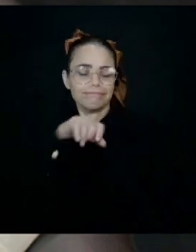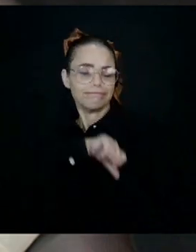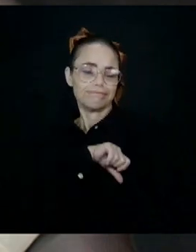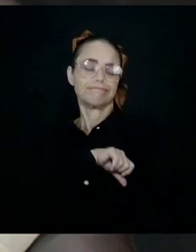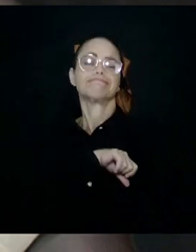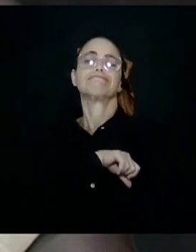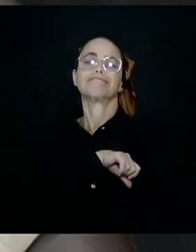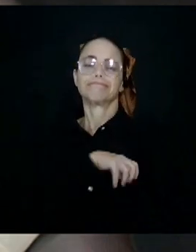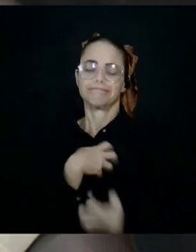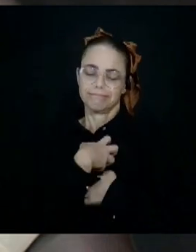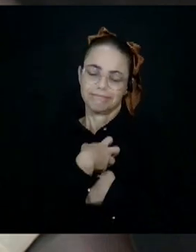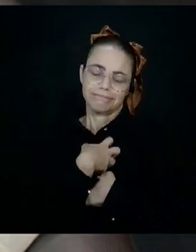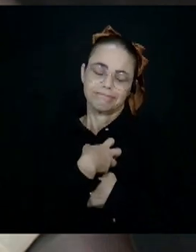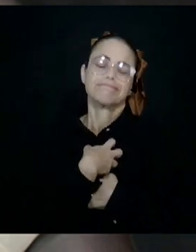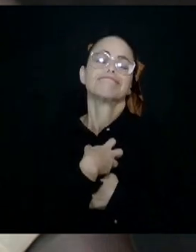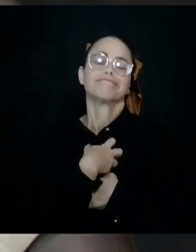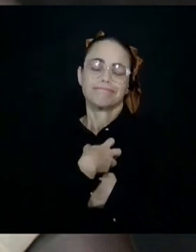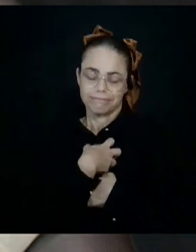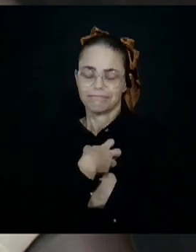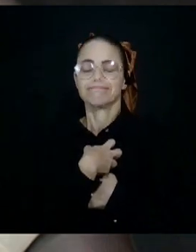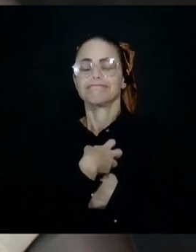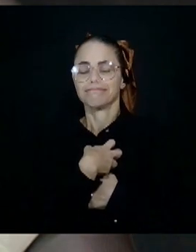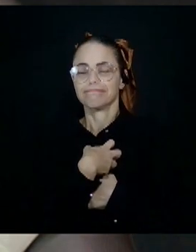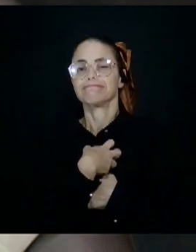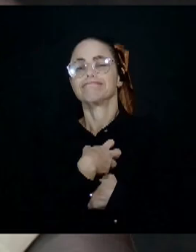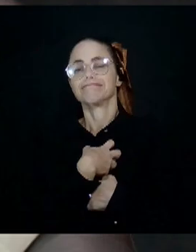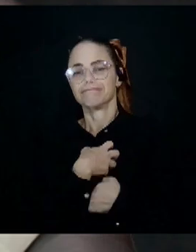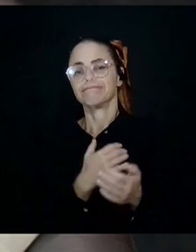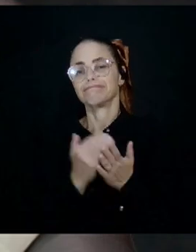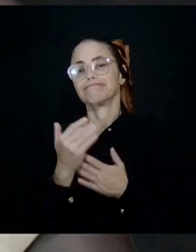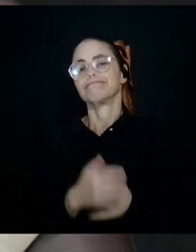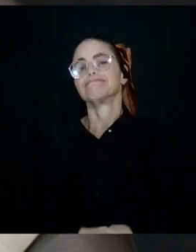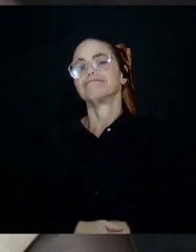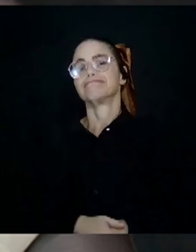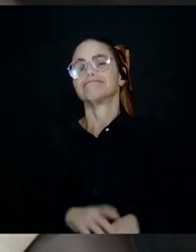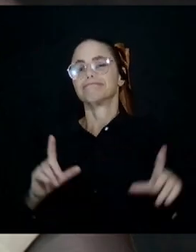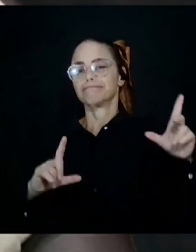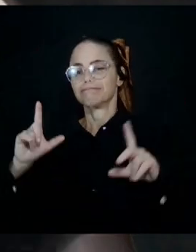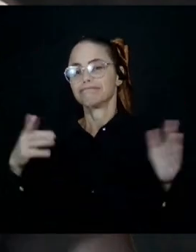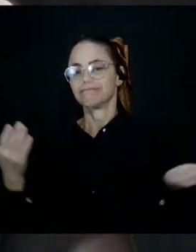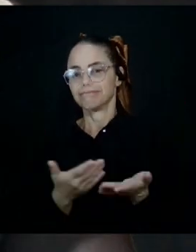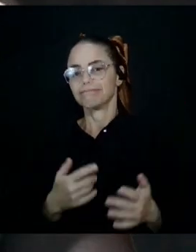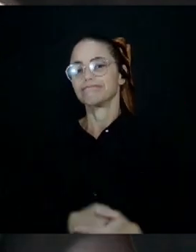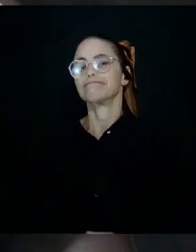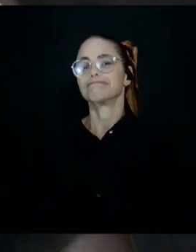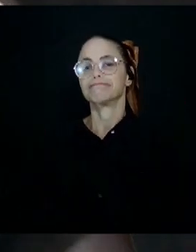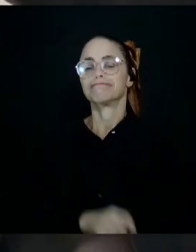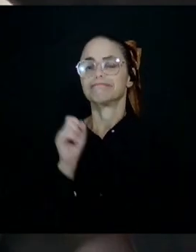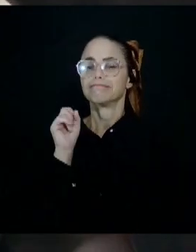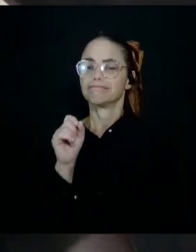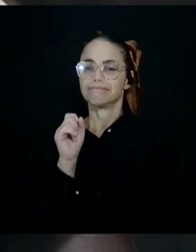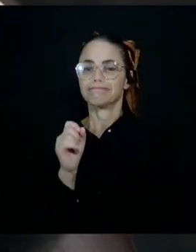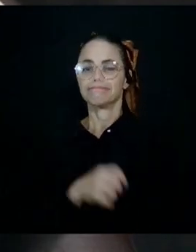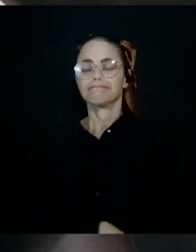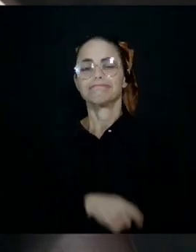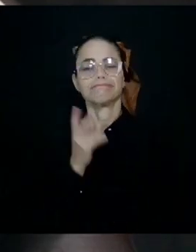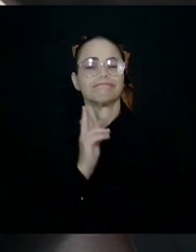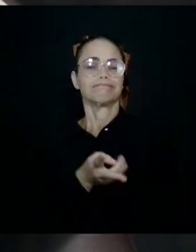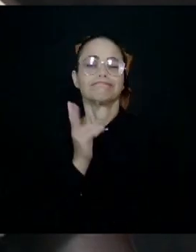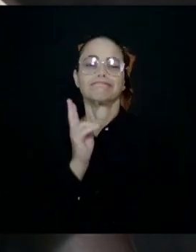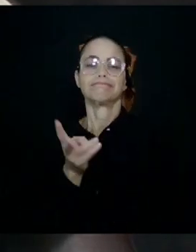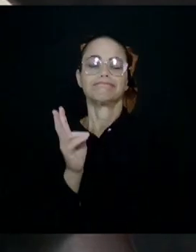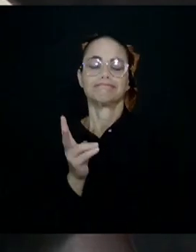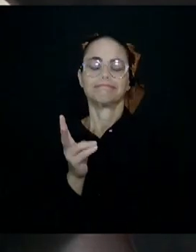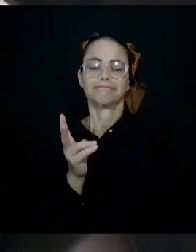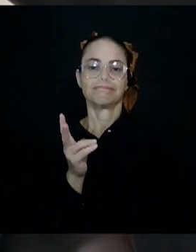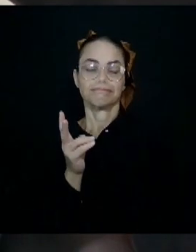eu falei lá no começo, né, do nosso programa de hoje, Sim. de que ela, a todo momento, ela fica se policiando, né, no